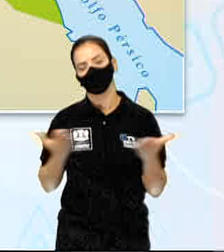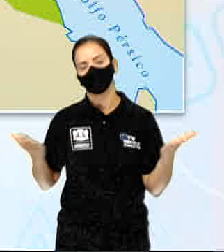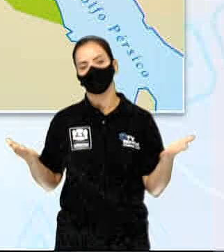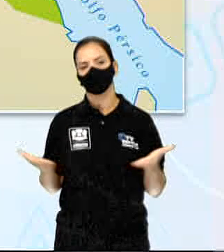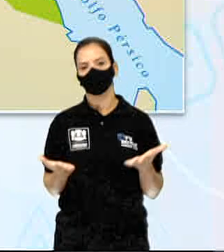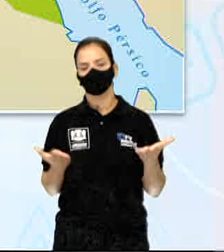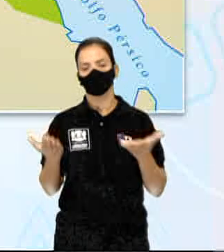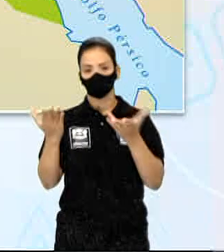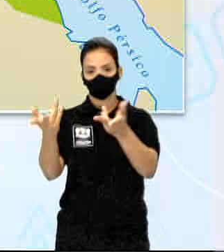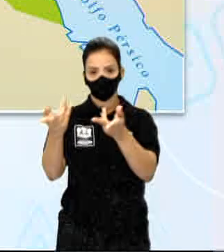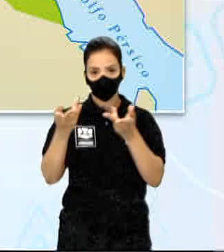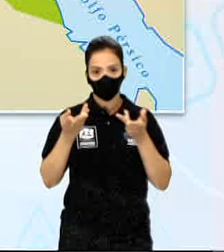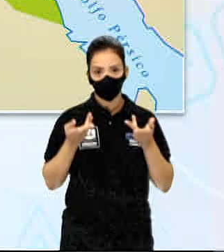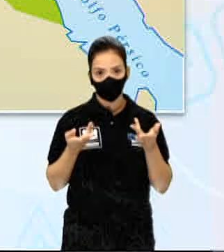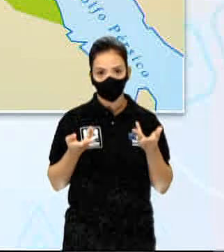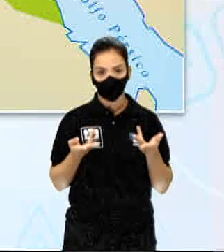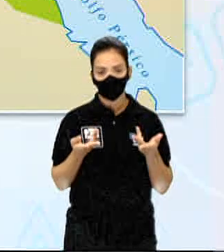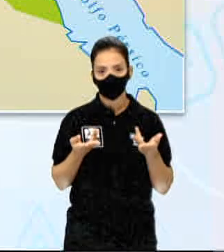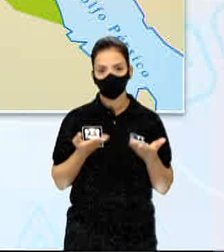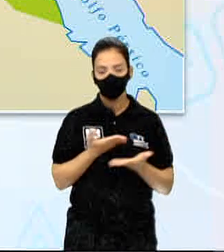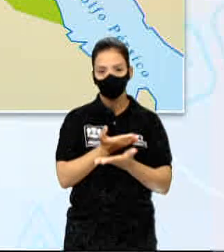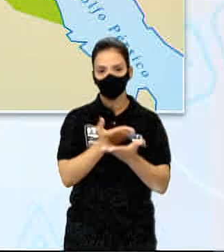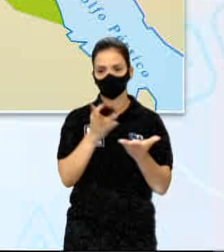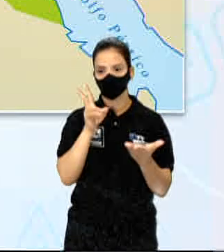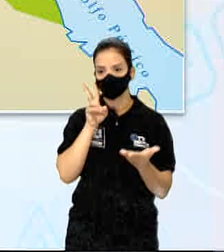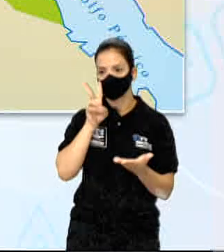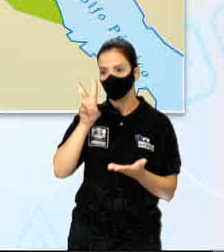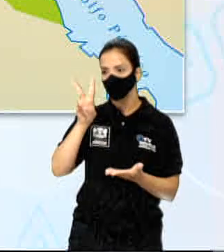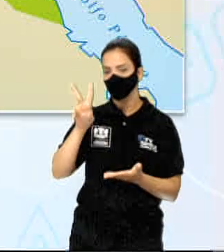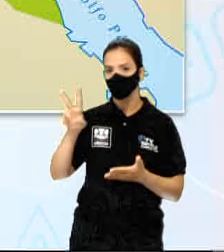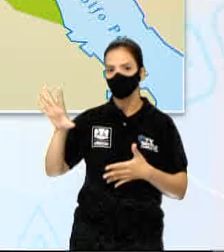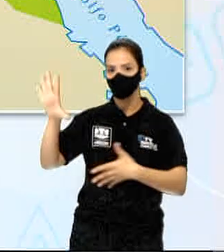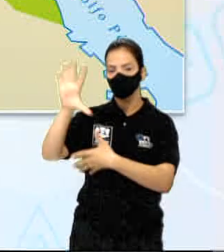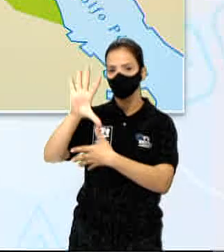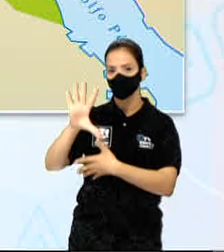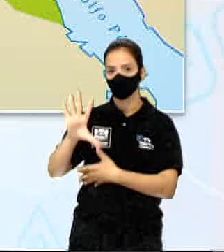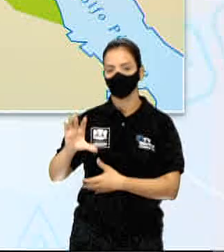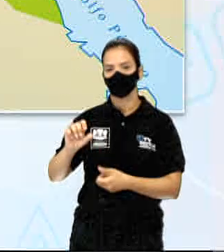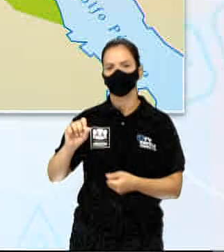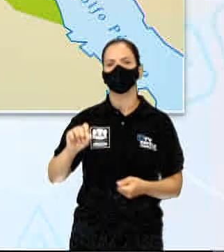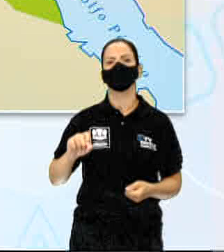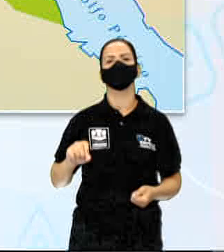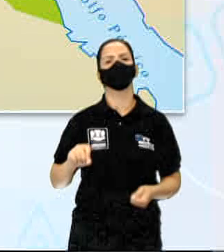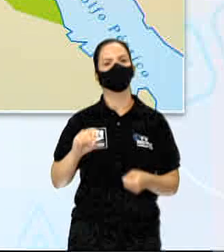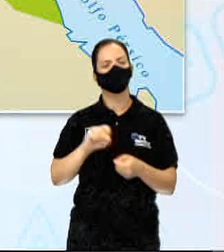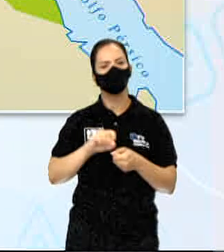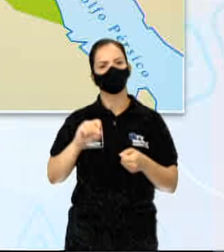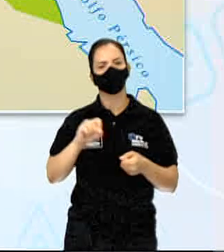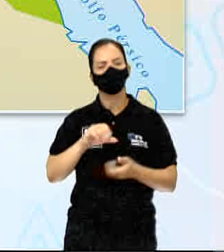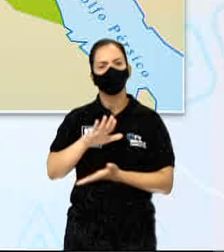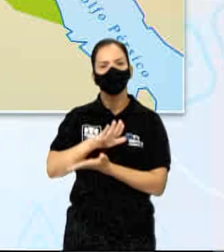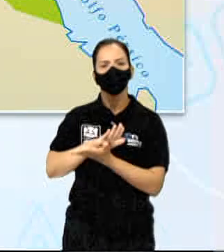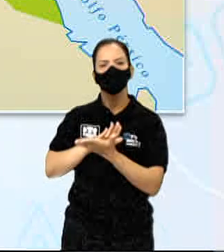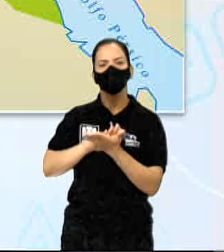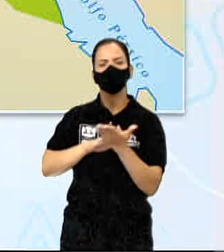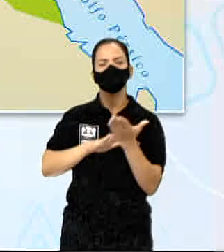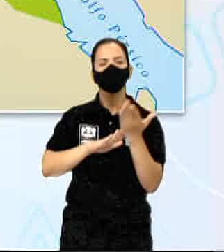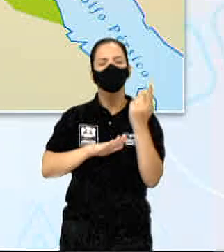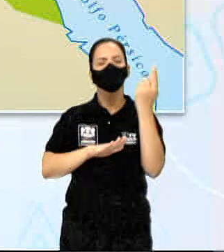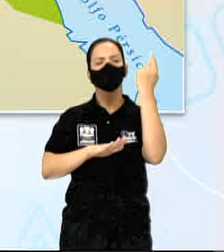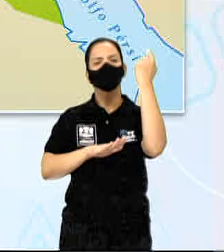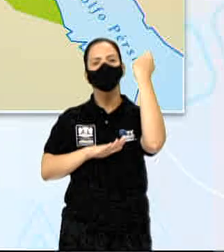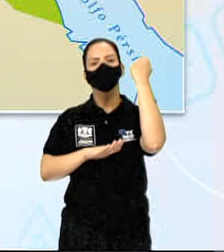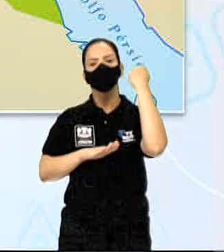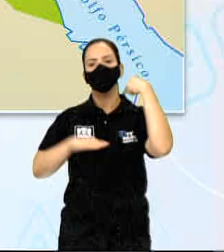agora eu convido vocês a dar uma olhada aí nesse mapa, tá? Nós fizemos essa viagem no tempo e nós fomos parar aí numa área